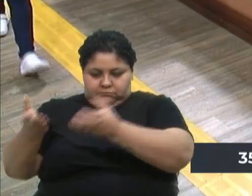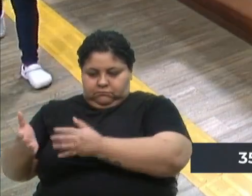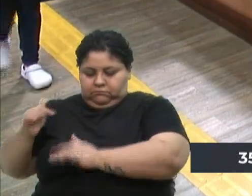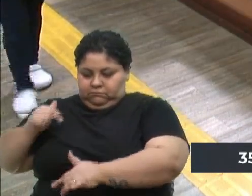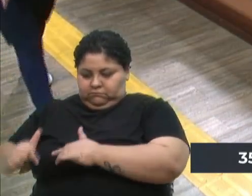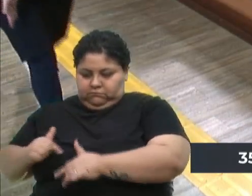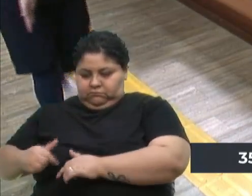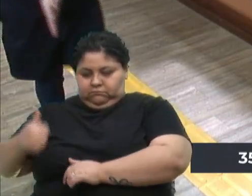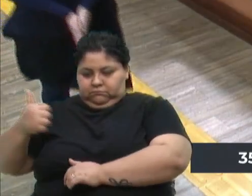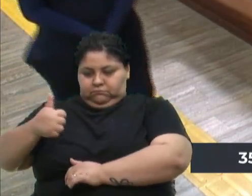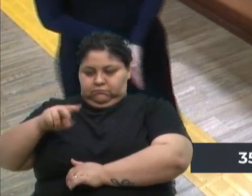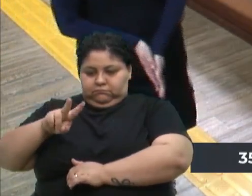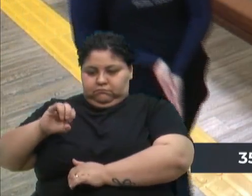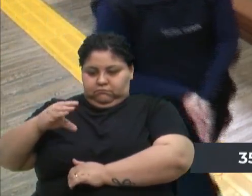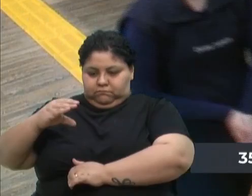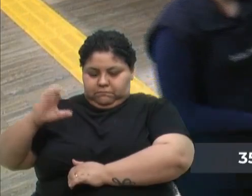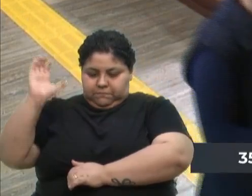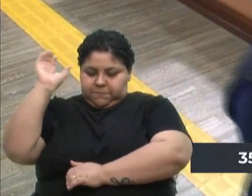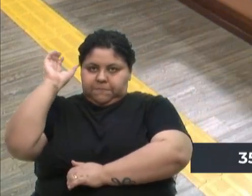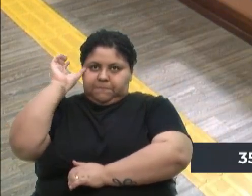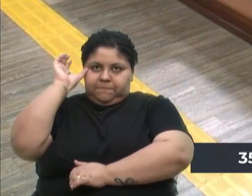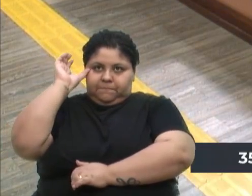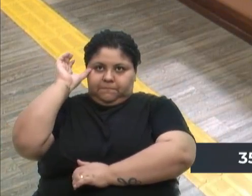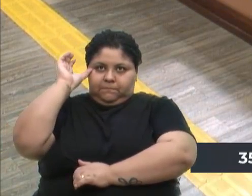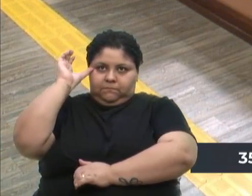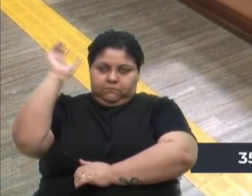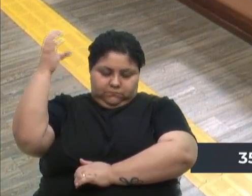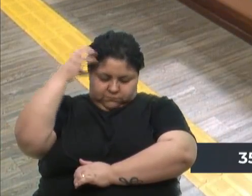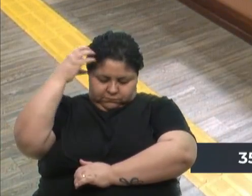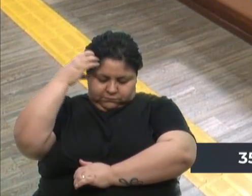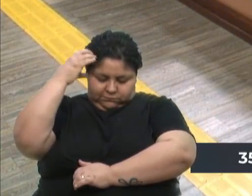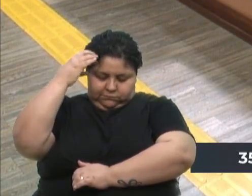vice, Cadore.